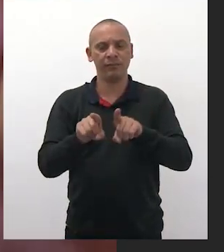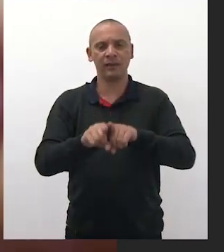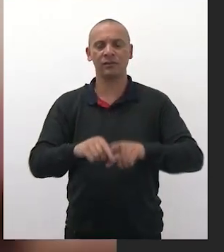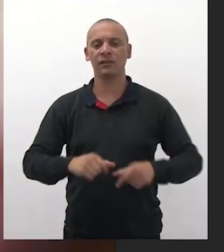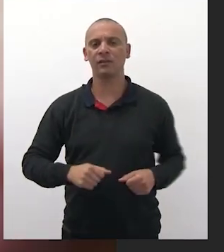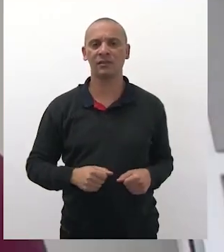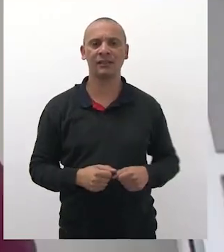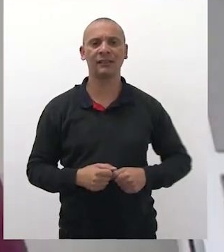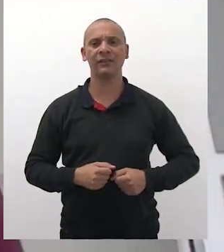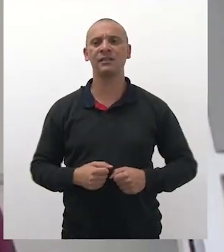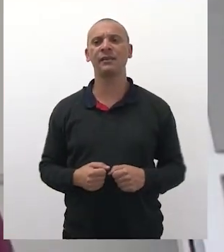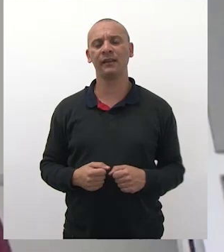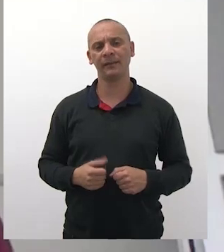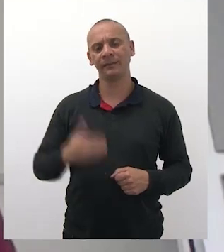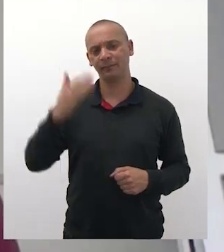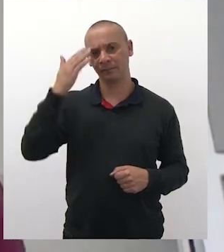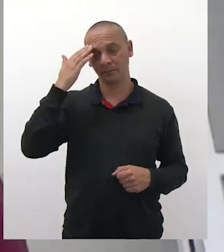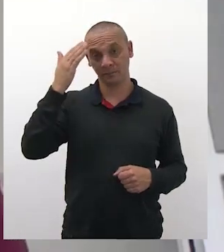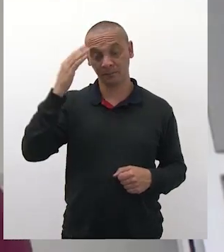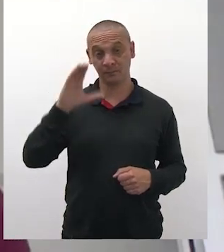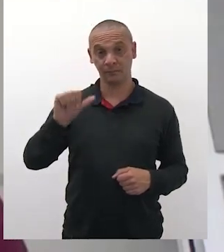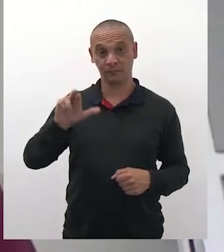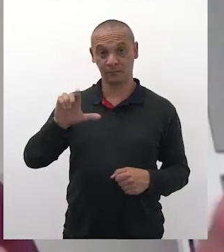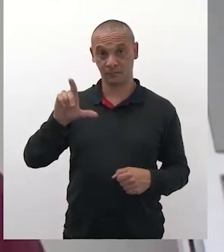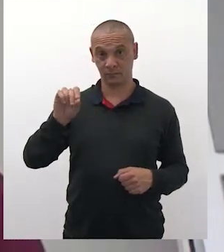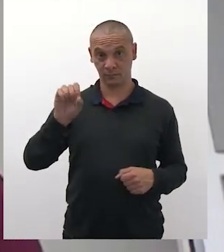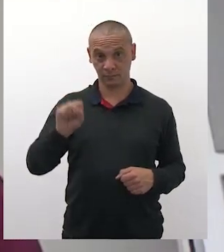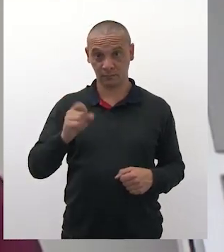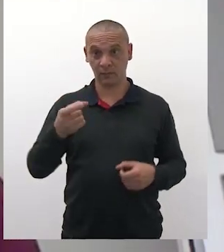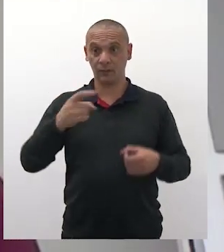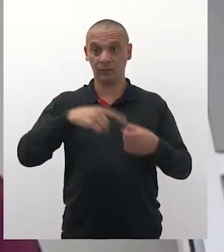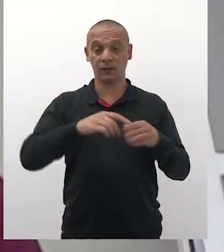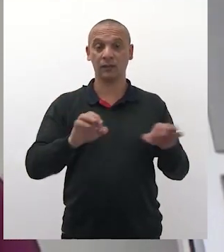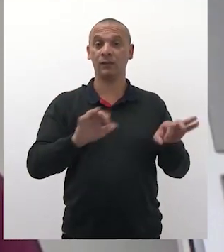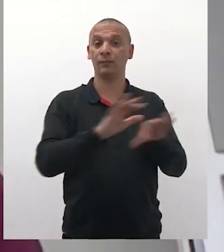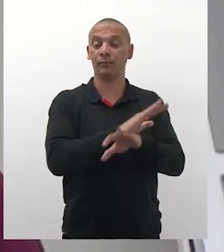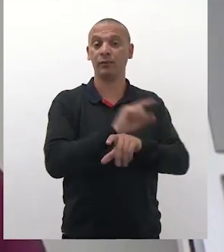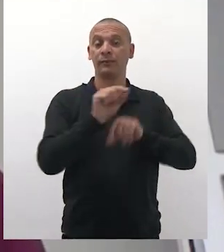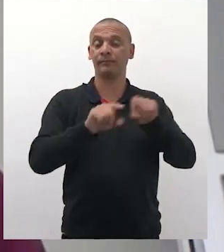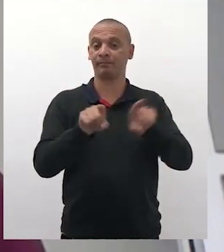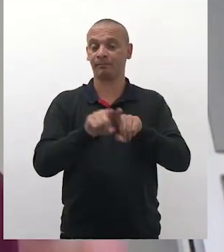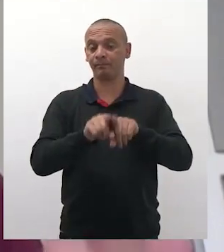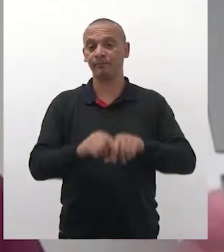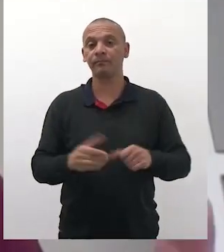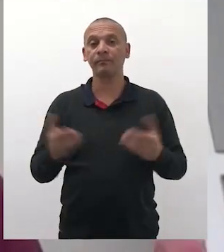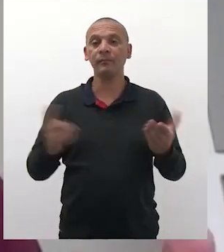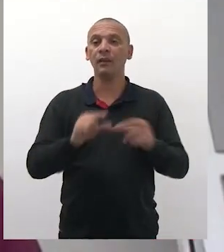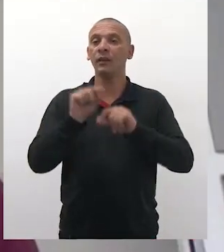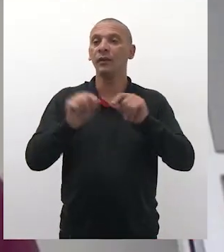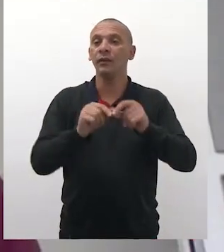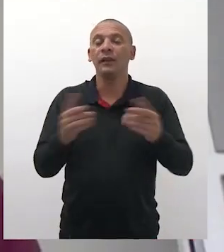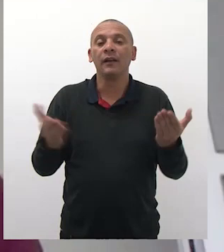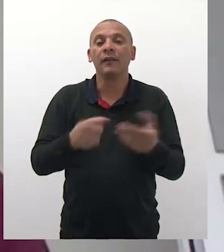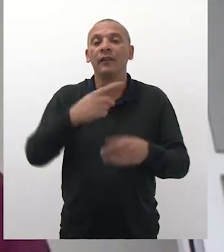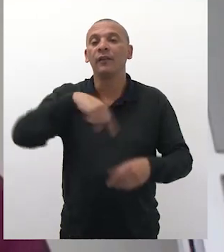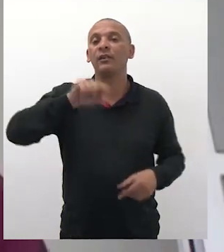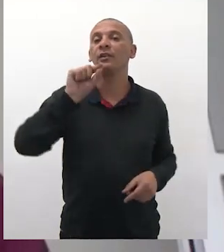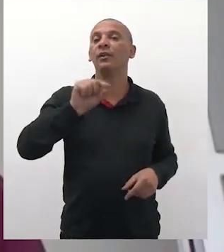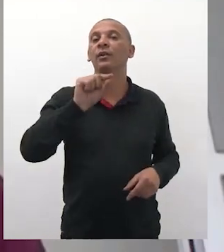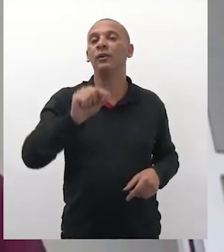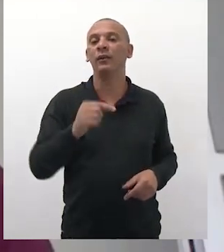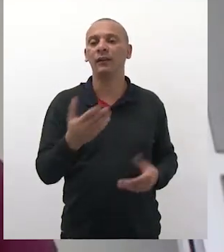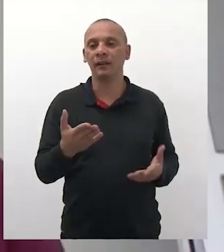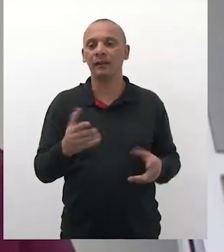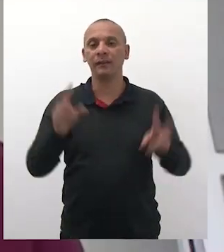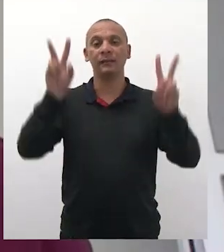Muito obrigado, Carlos. Você voltará para finalizar o programa. agora é o nosso momento de um